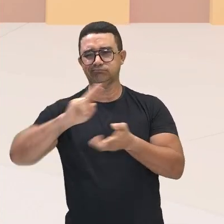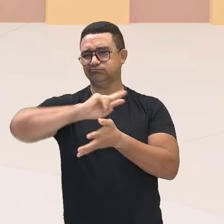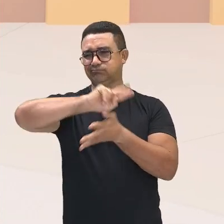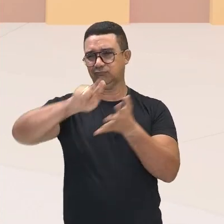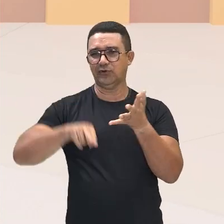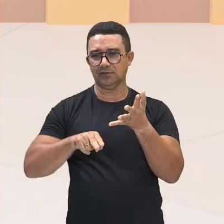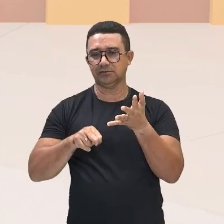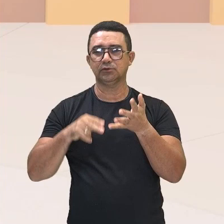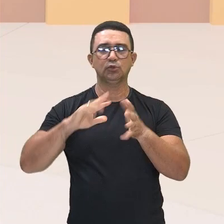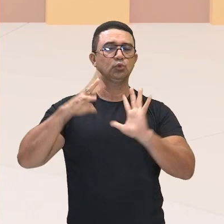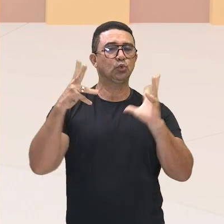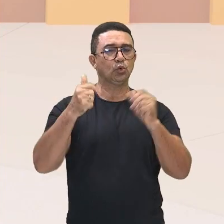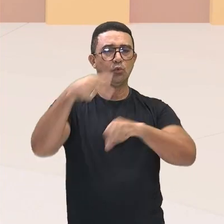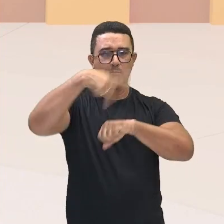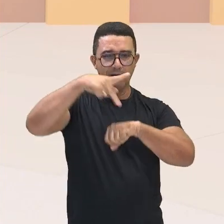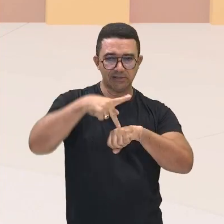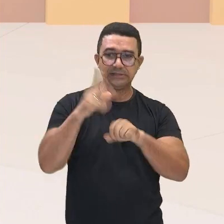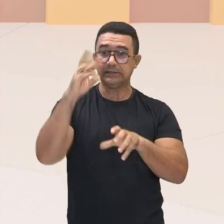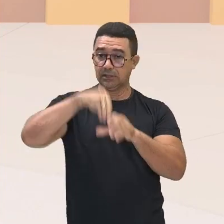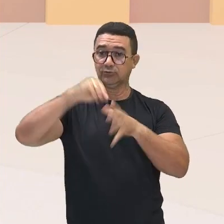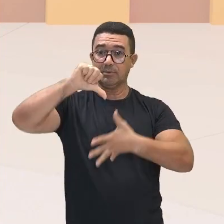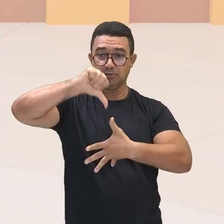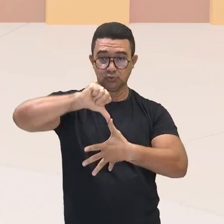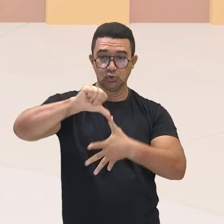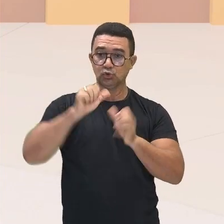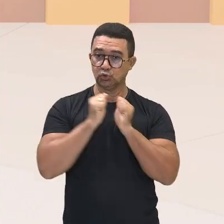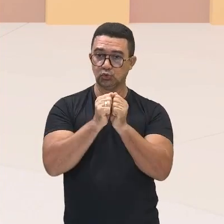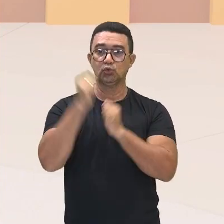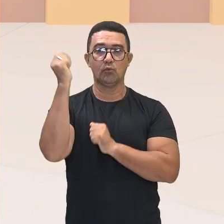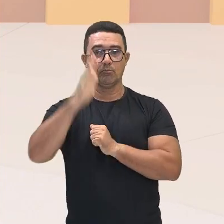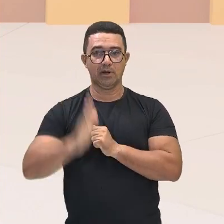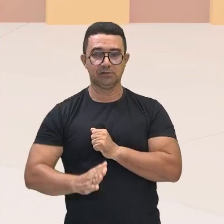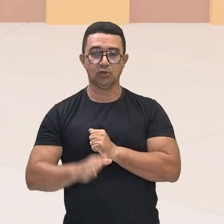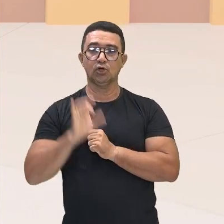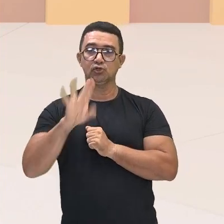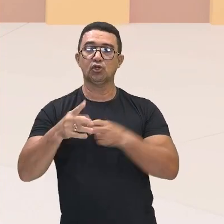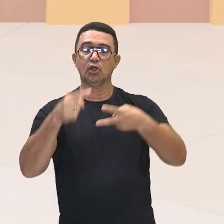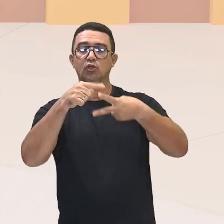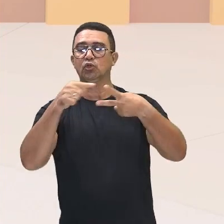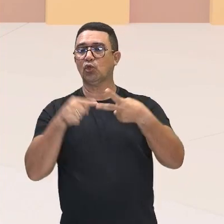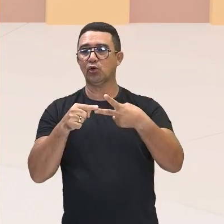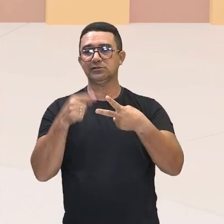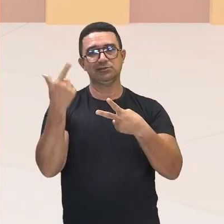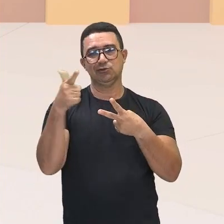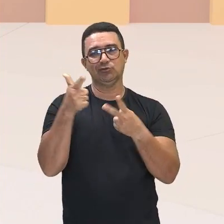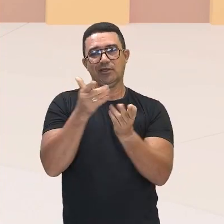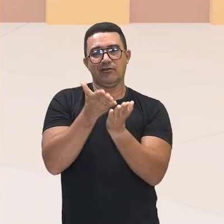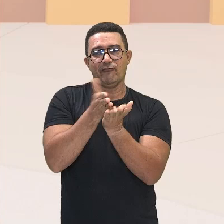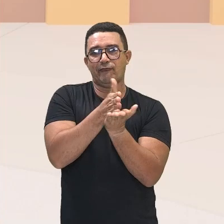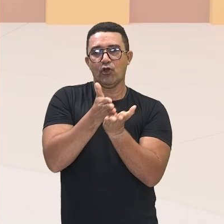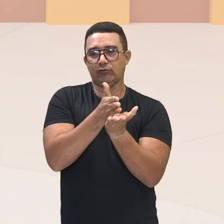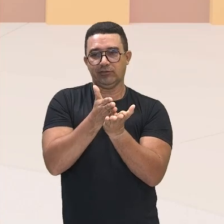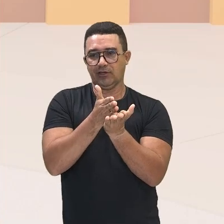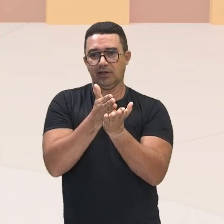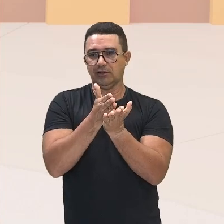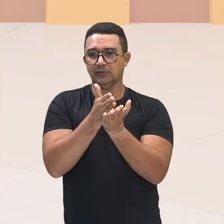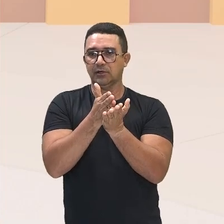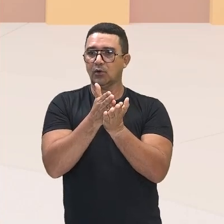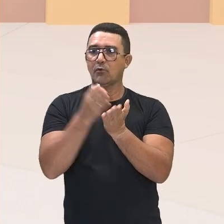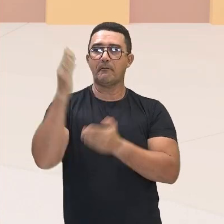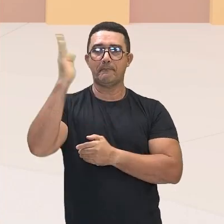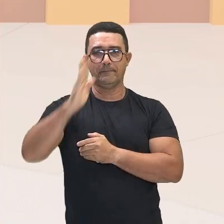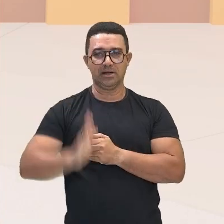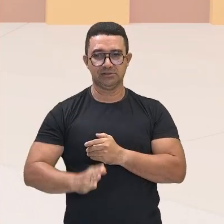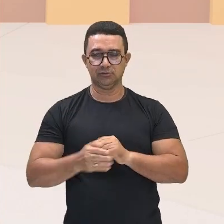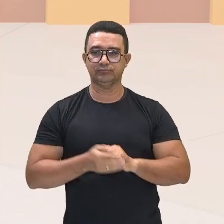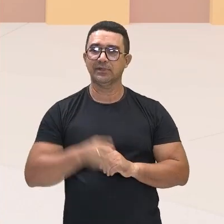os países que estão aqui na América do Sul, junto com o Brasil, apenas 2 não têm fronteiras terrestres com o nosso território, que